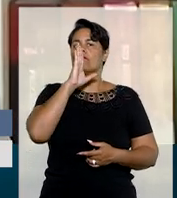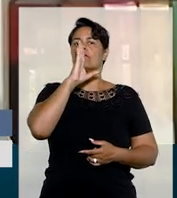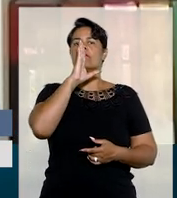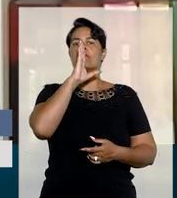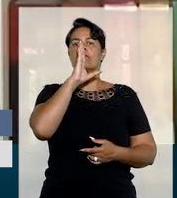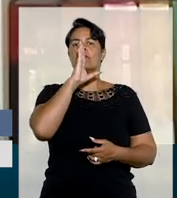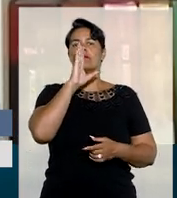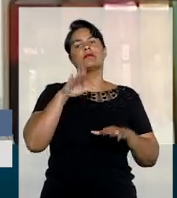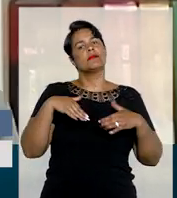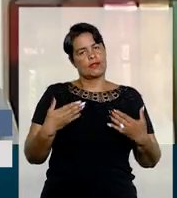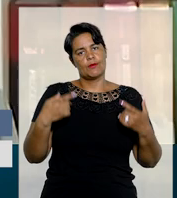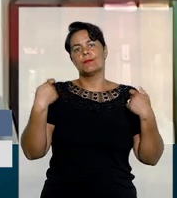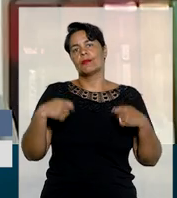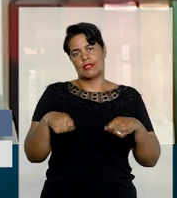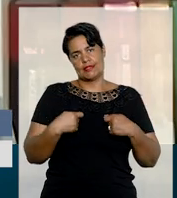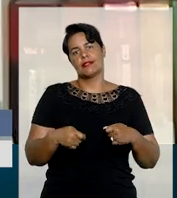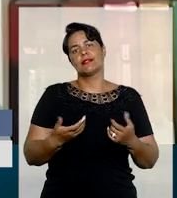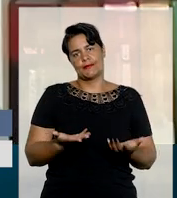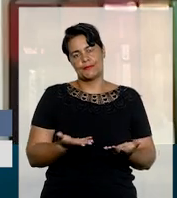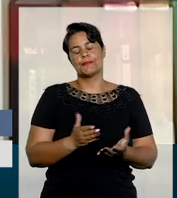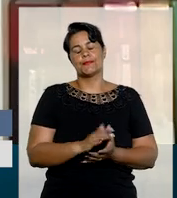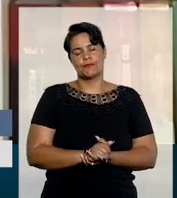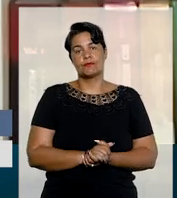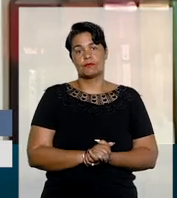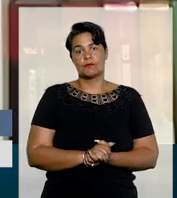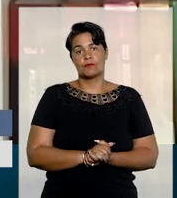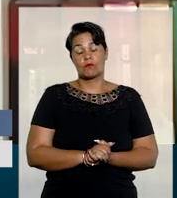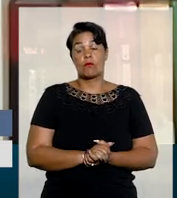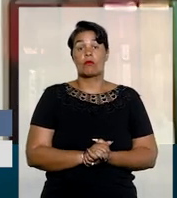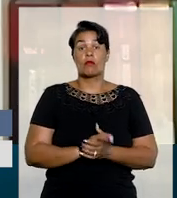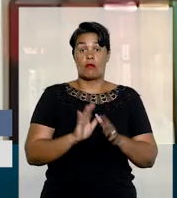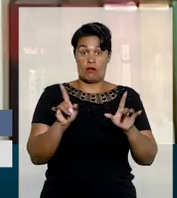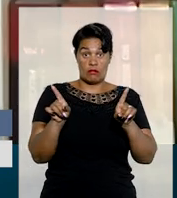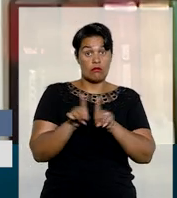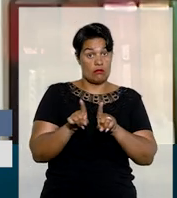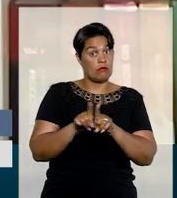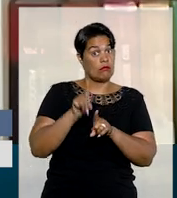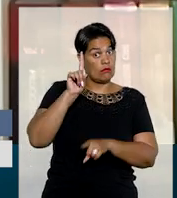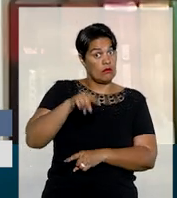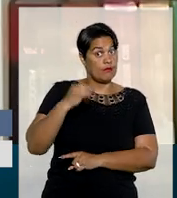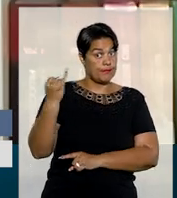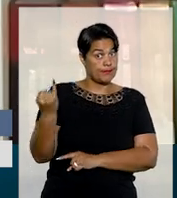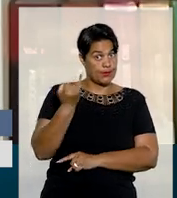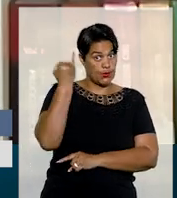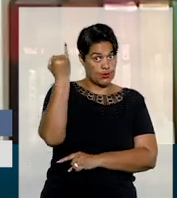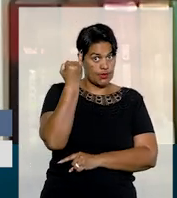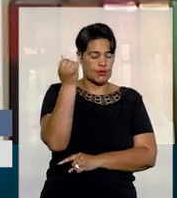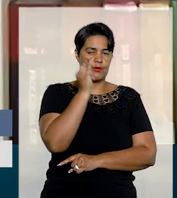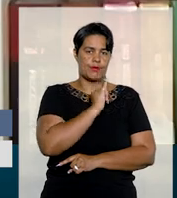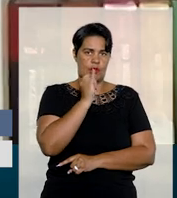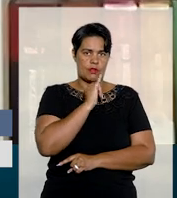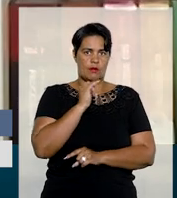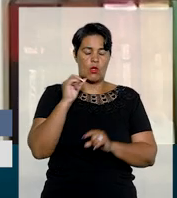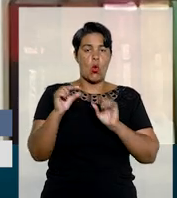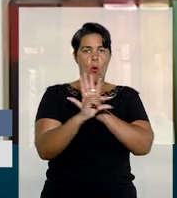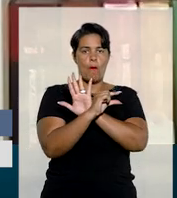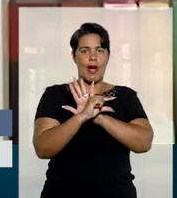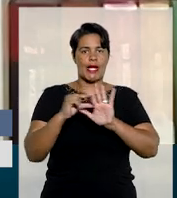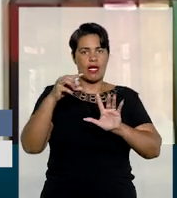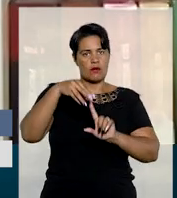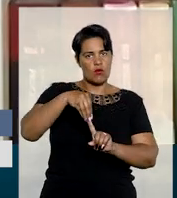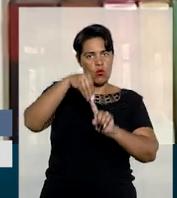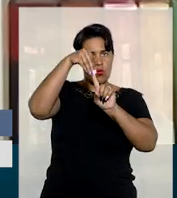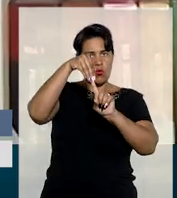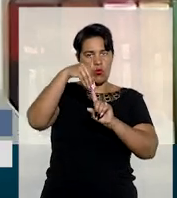implicar em omissão na decisão judicial. E em muito importante notar que no parágrafo único do